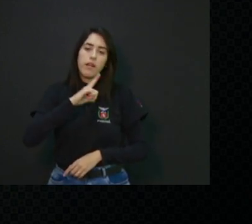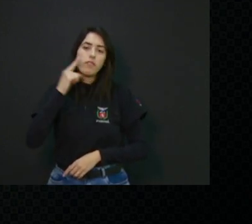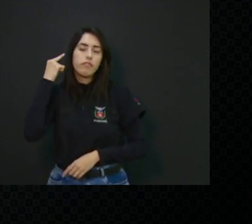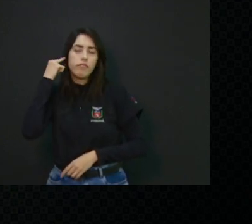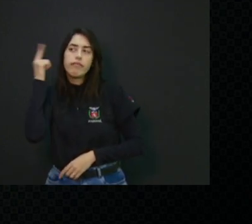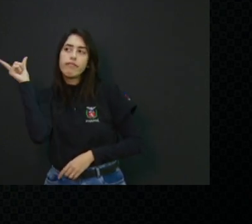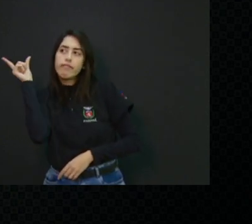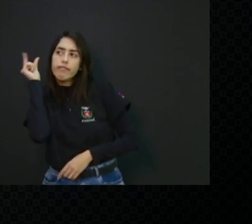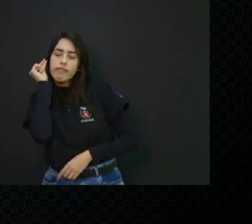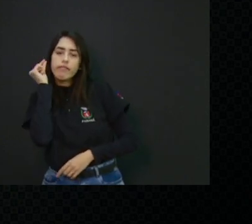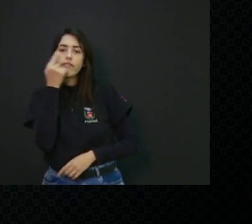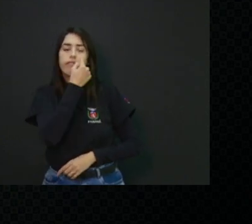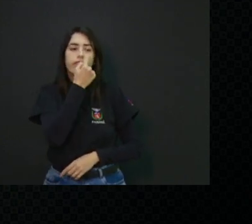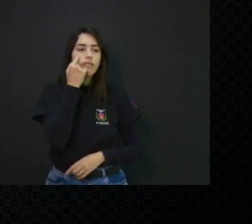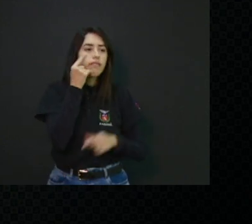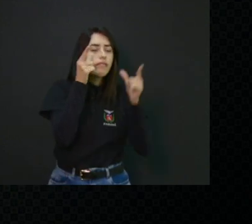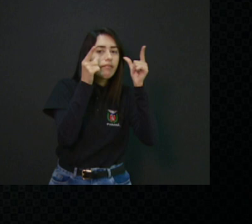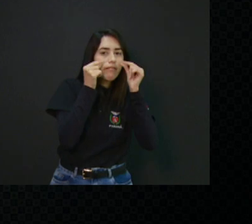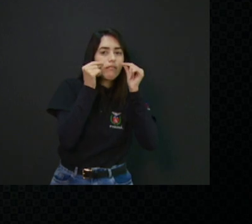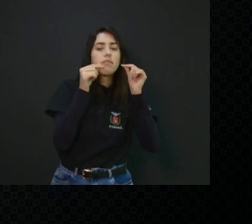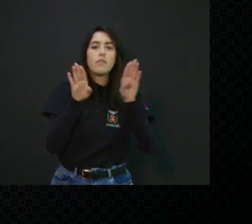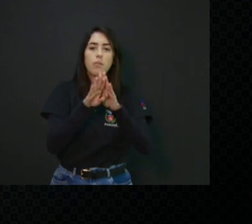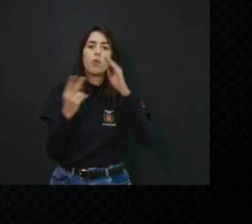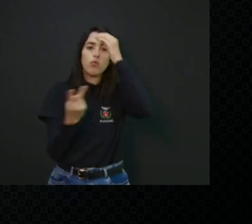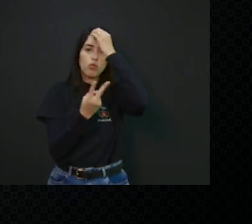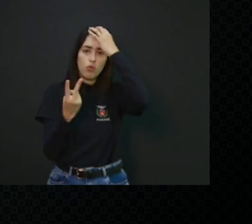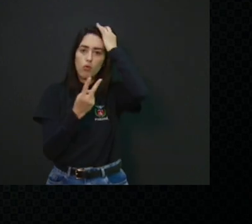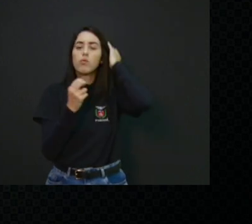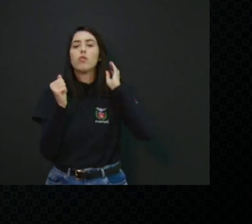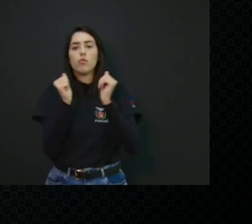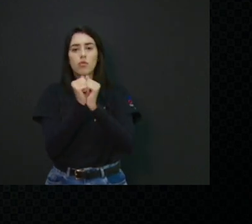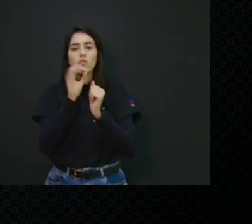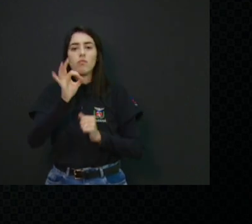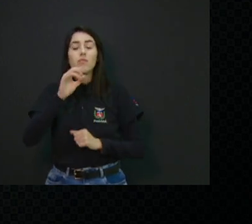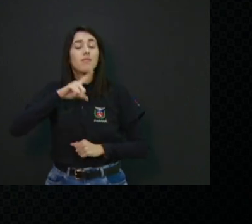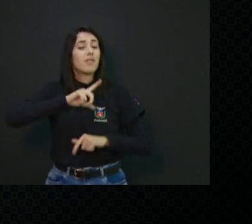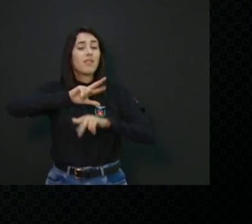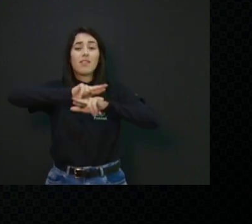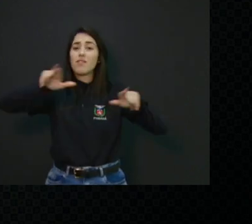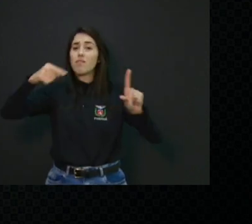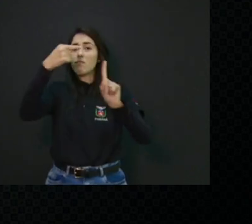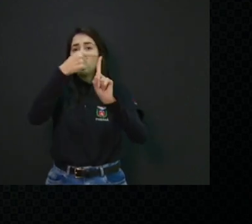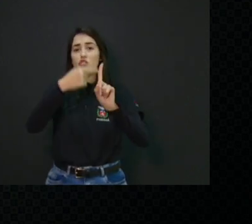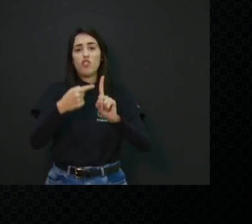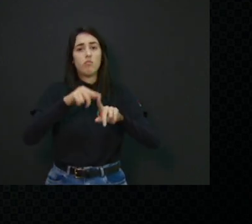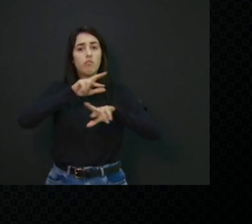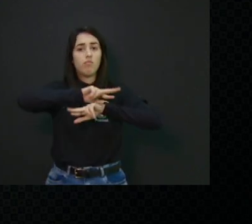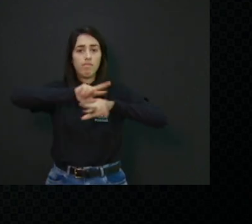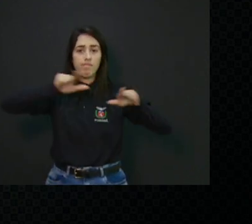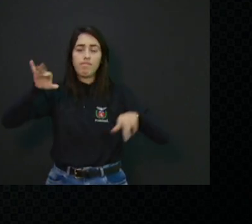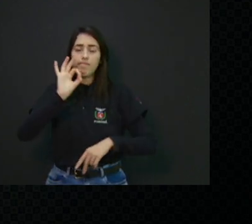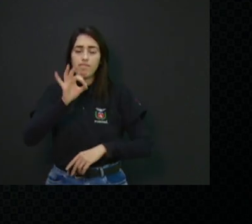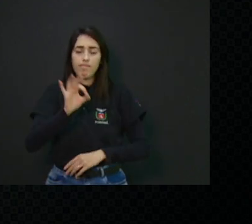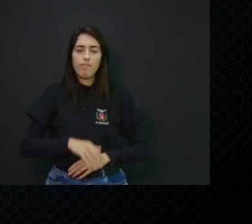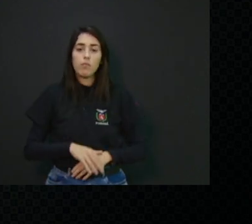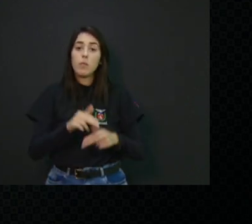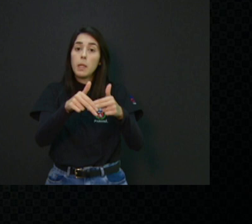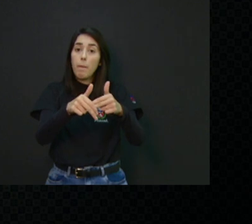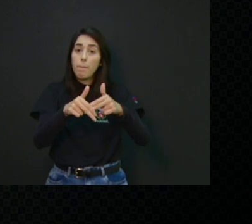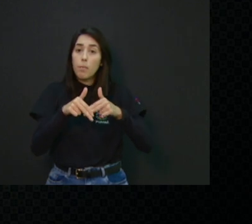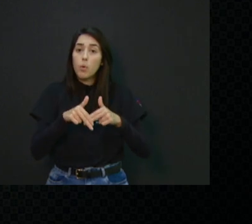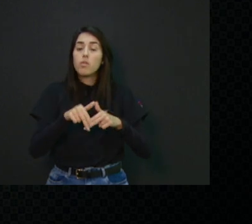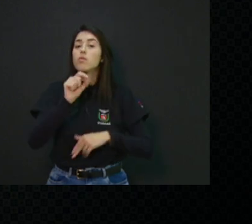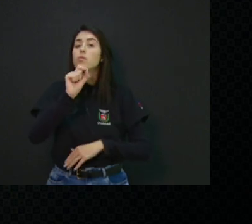concomitantes, né? Concomitantes, tanto auditivas quanto visuais, né? Em diferentes graus, né? Sim. Em diferentes graus. E por isso que nós não vamos